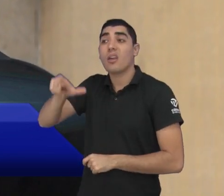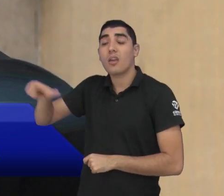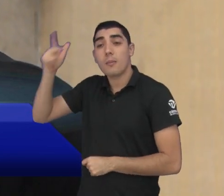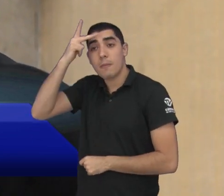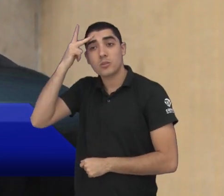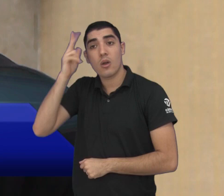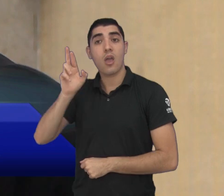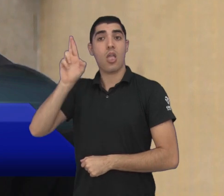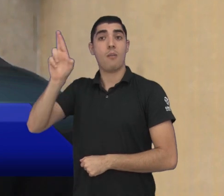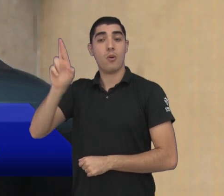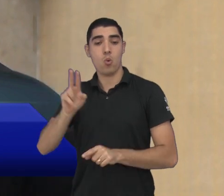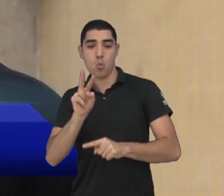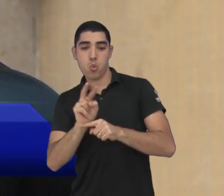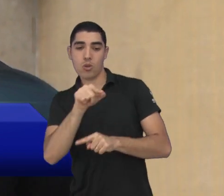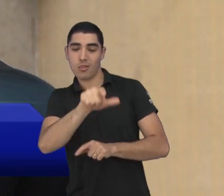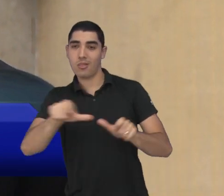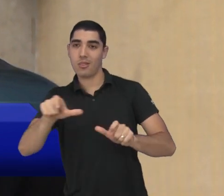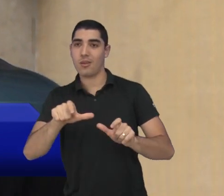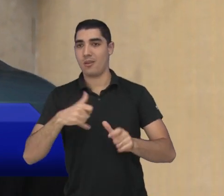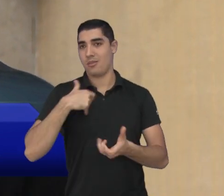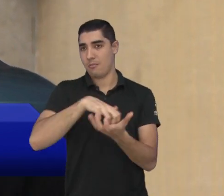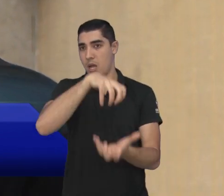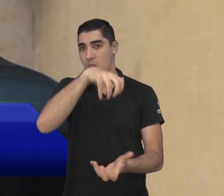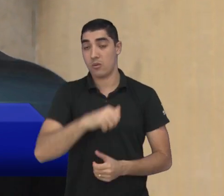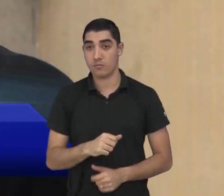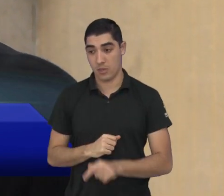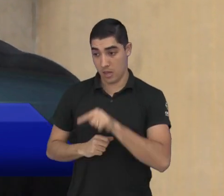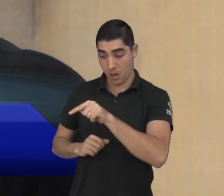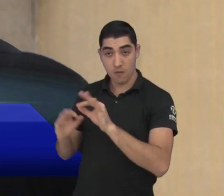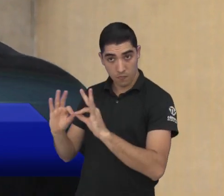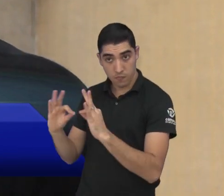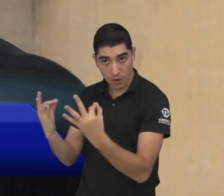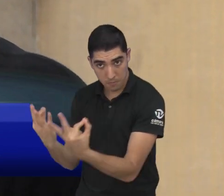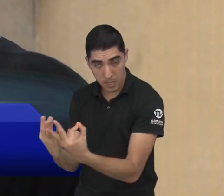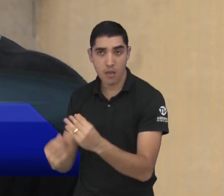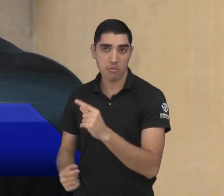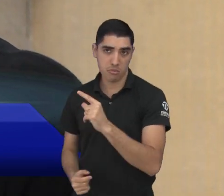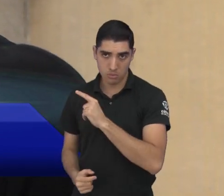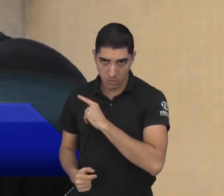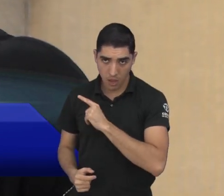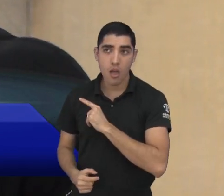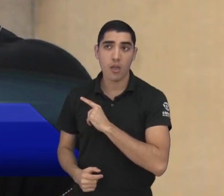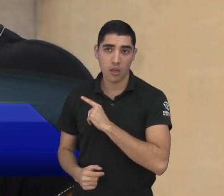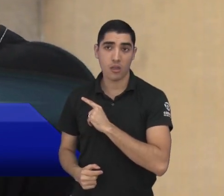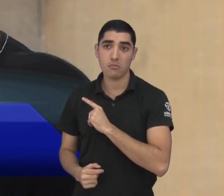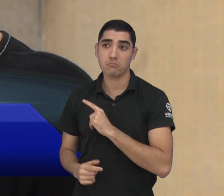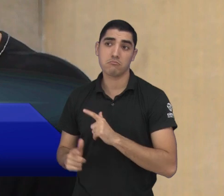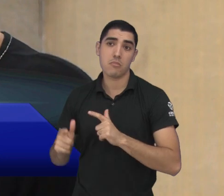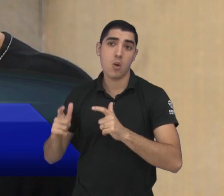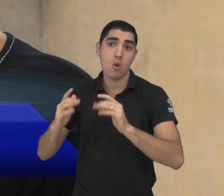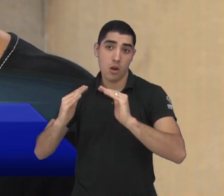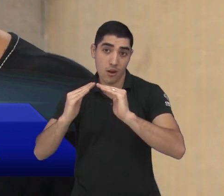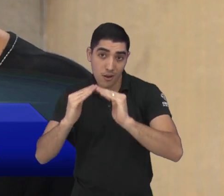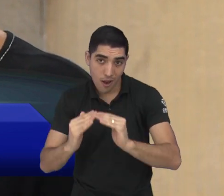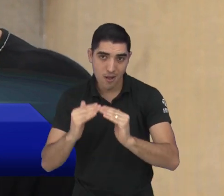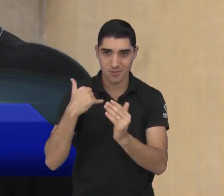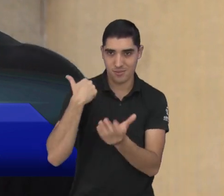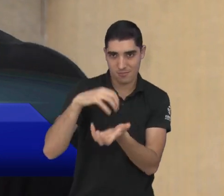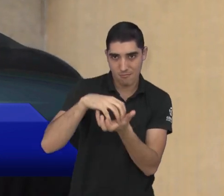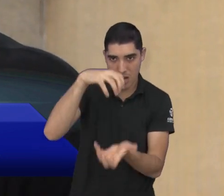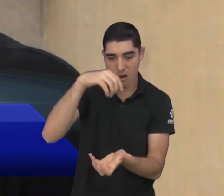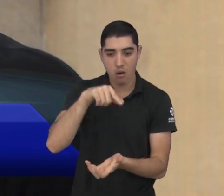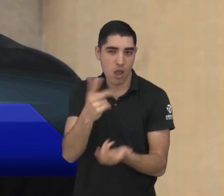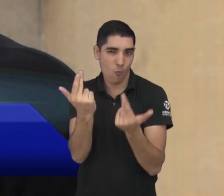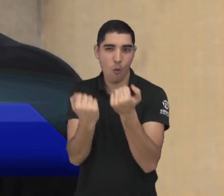né? Então, assim, a família, ela acaba tendo de apoio as nossas casas, né? As casas